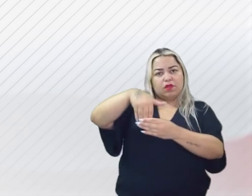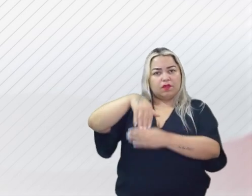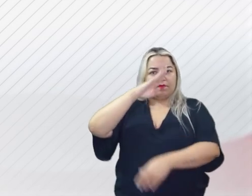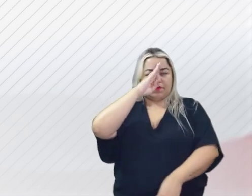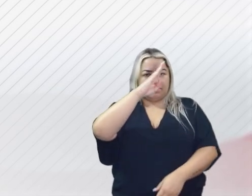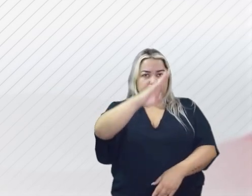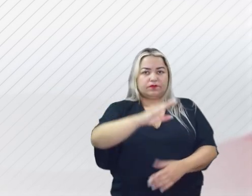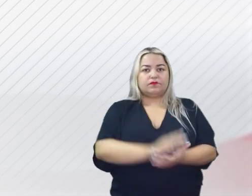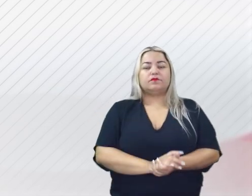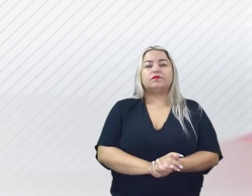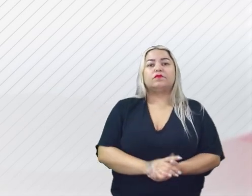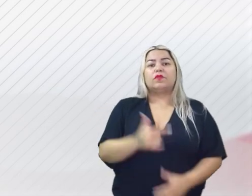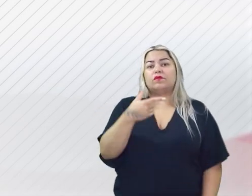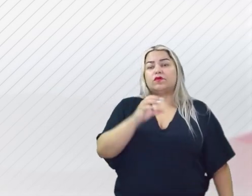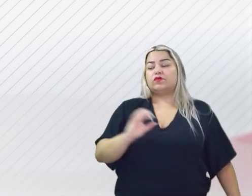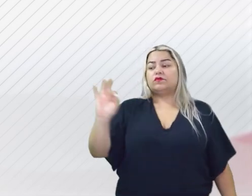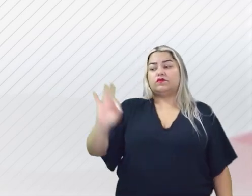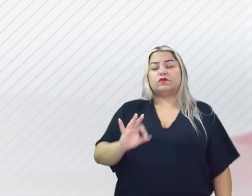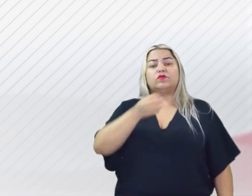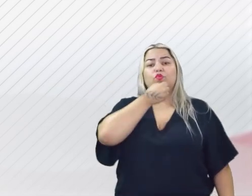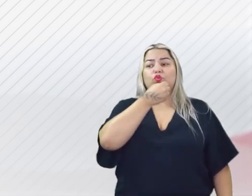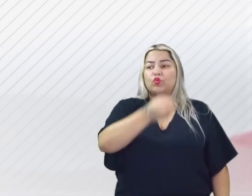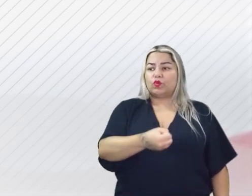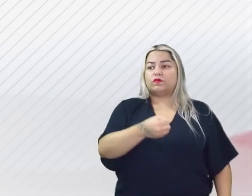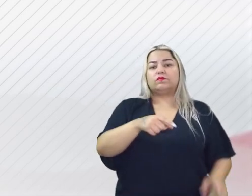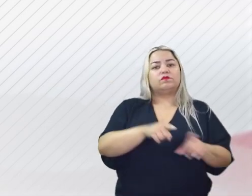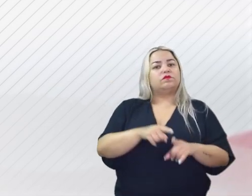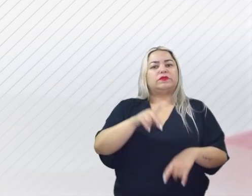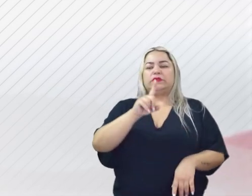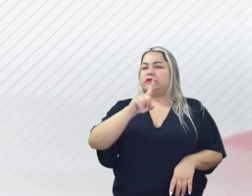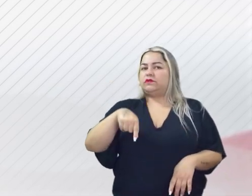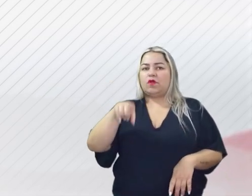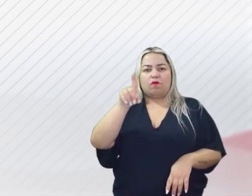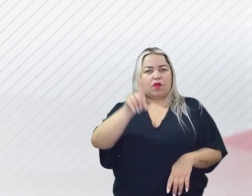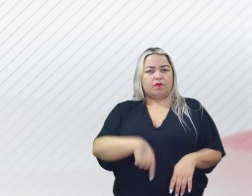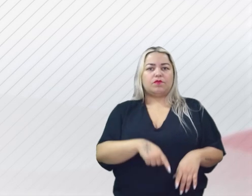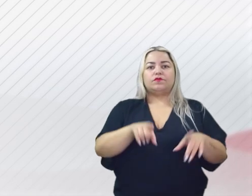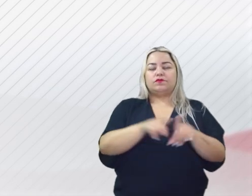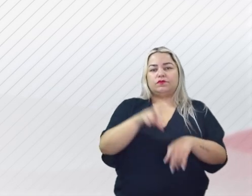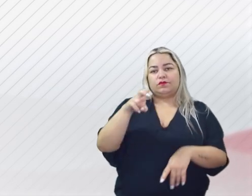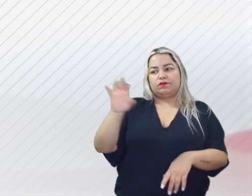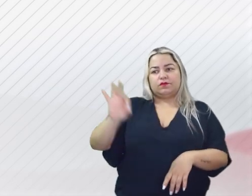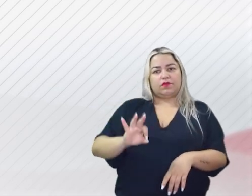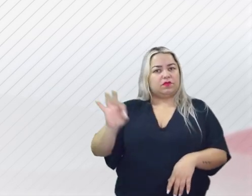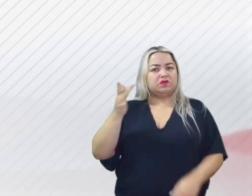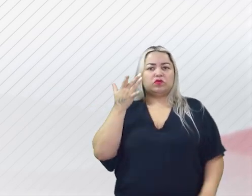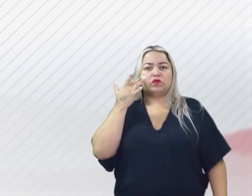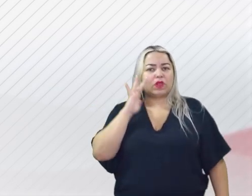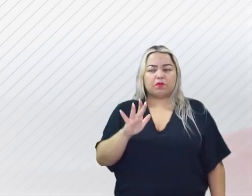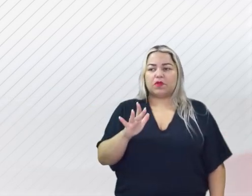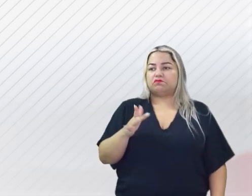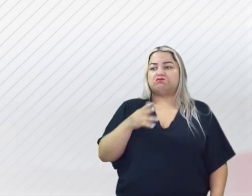em Jair Bolsonaro. Somente 20% dos entrevistados desaprovam a proposta e 5% disseram